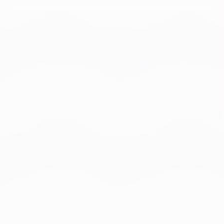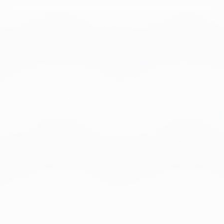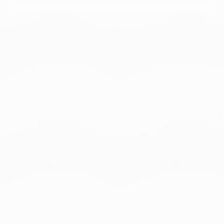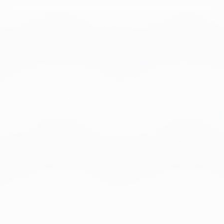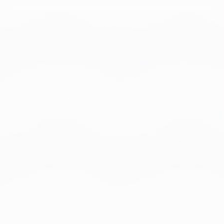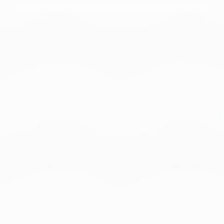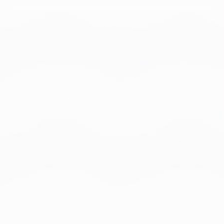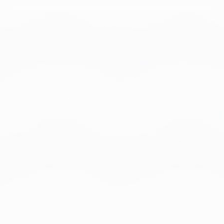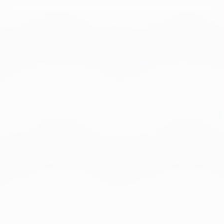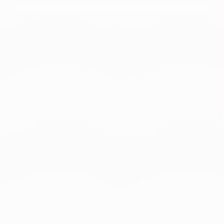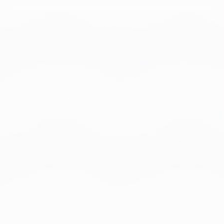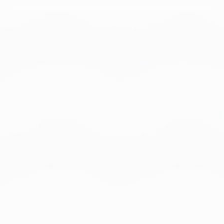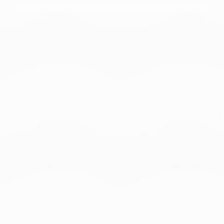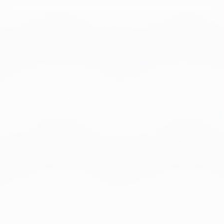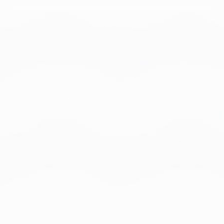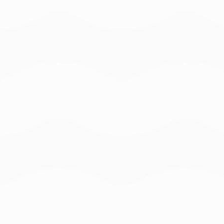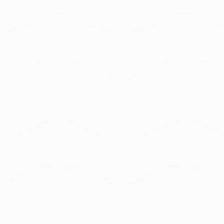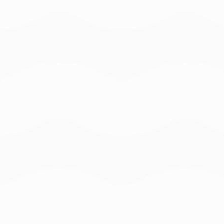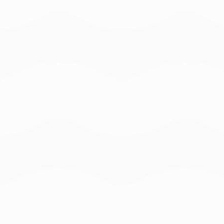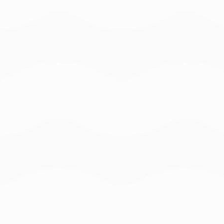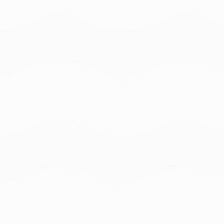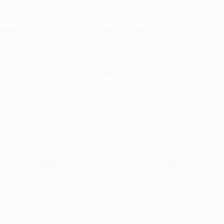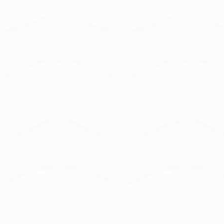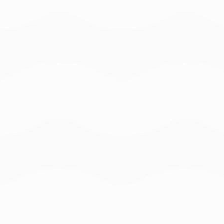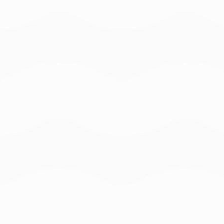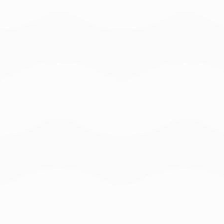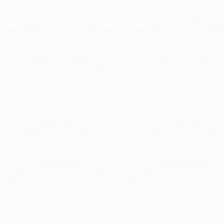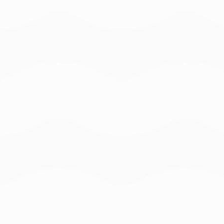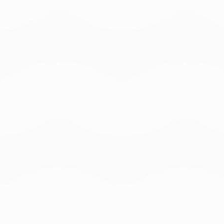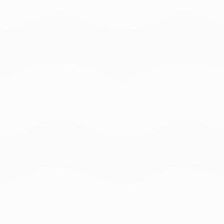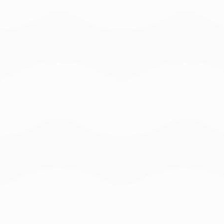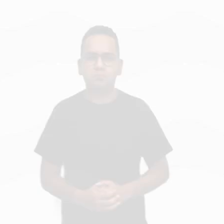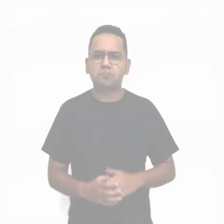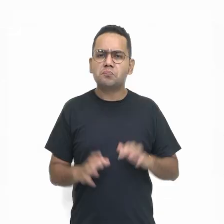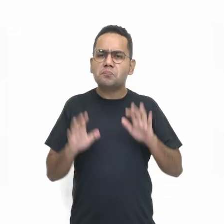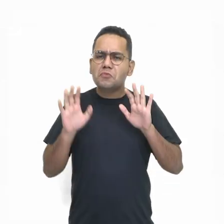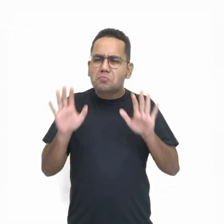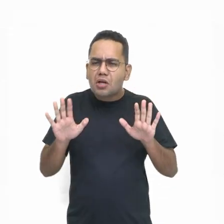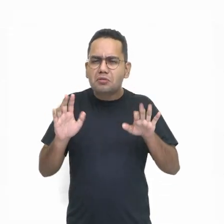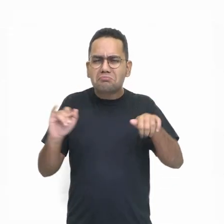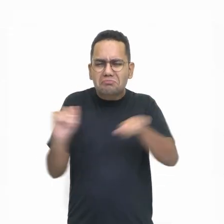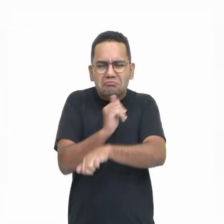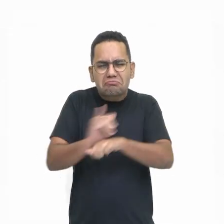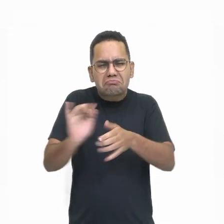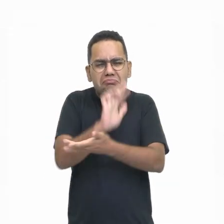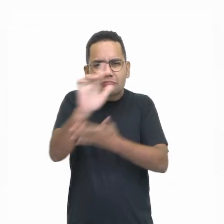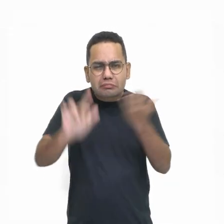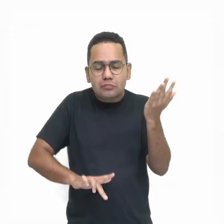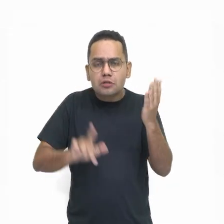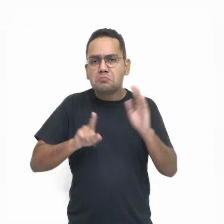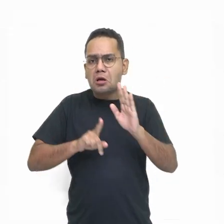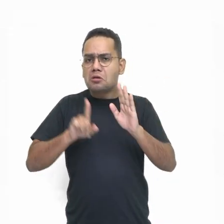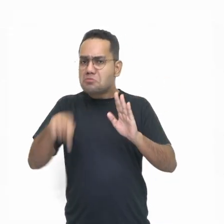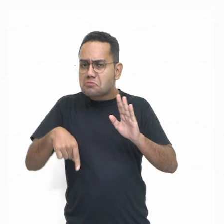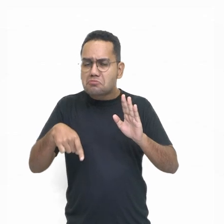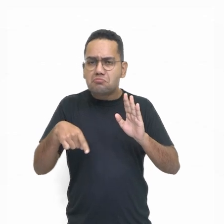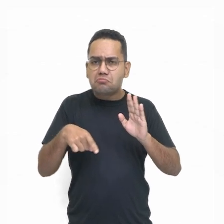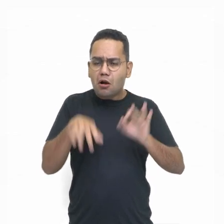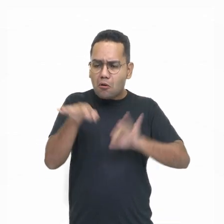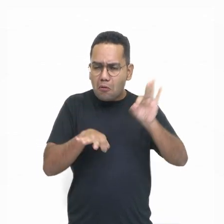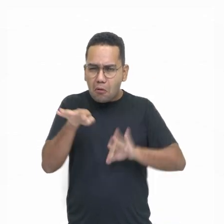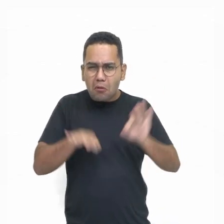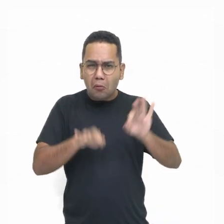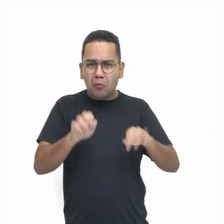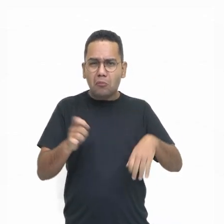medidas drásticas, o Plano Collor não conseguiu controlar a inflação de maneira efetiva. A recessão econômica